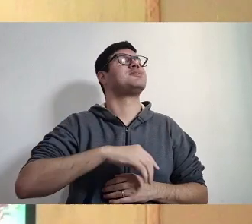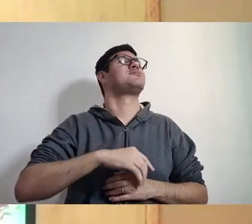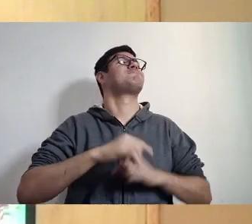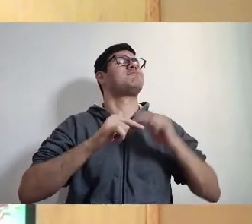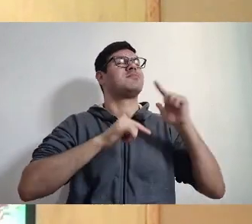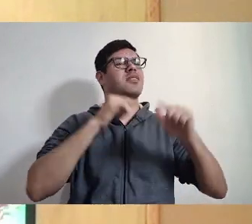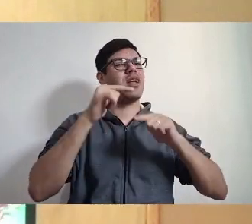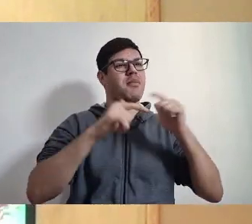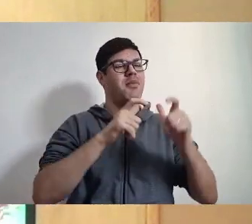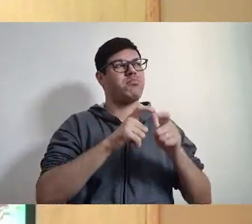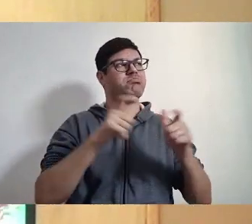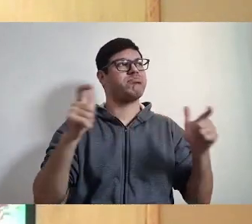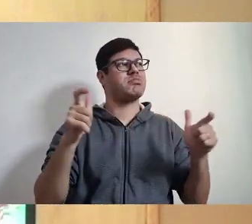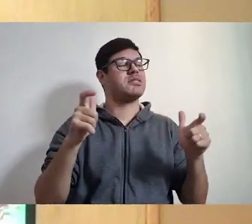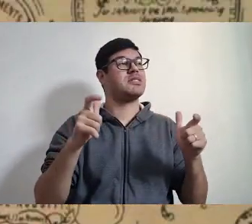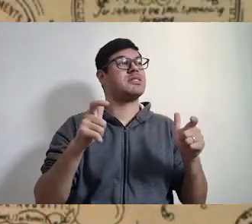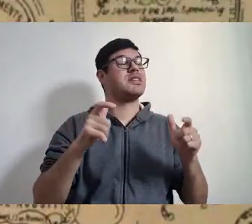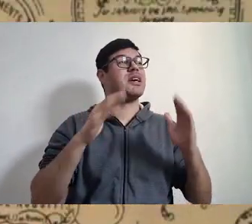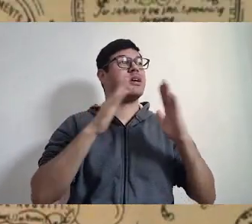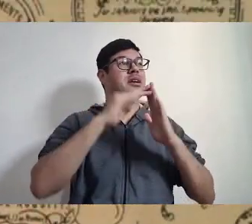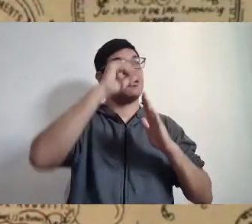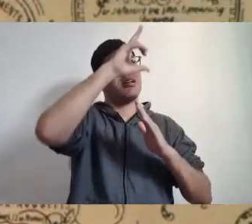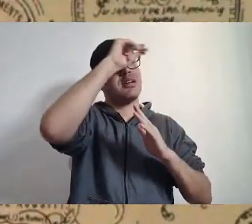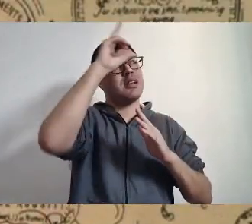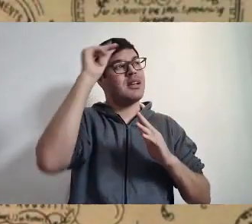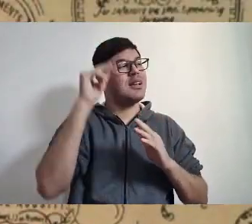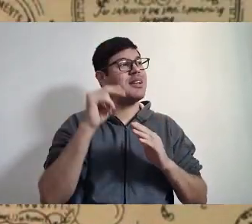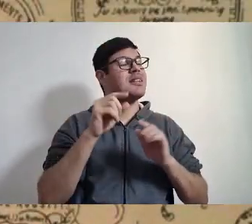serviço. Aumenta demais. Olha, a prefeitura cedeu, o TCA